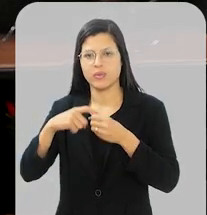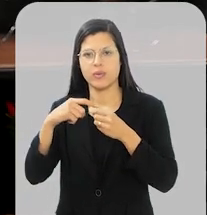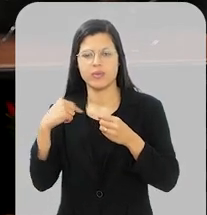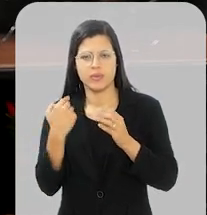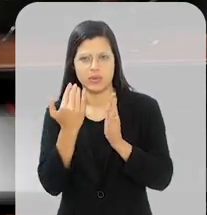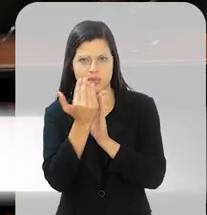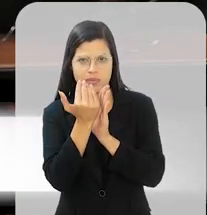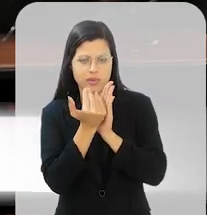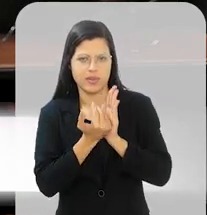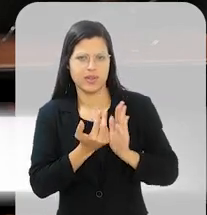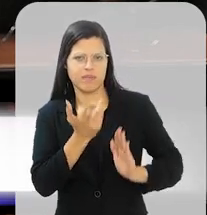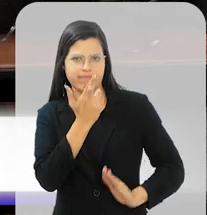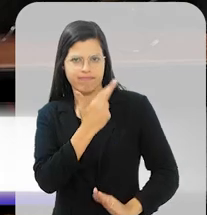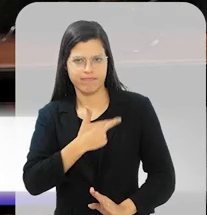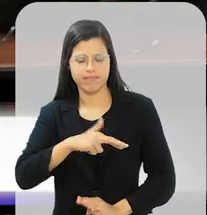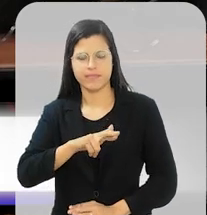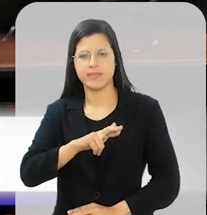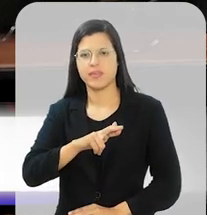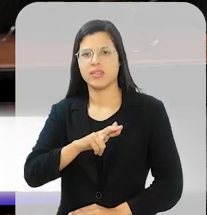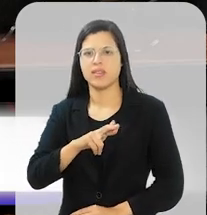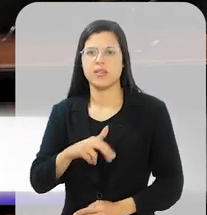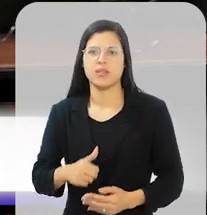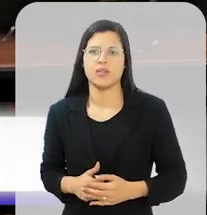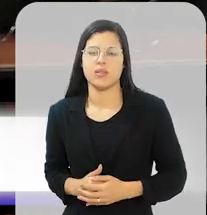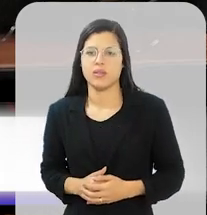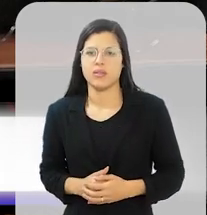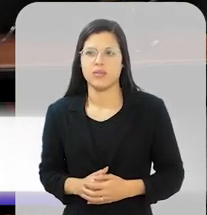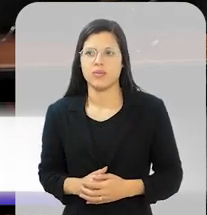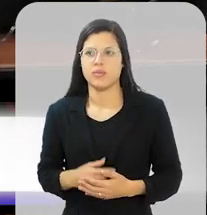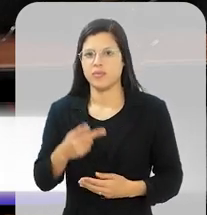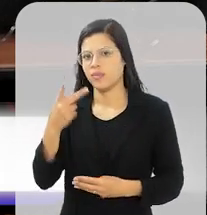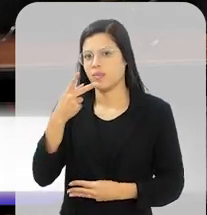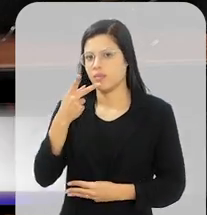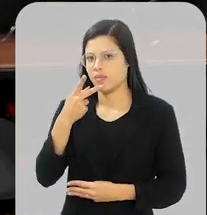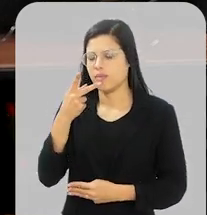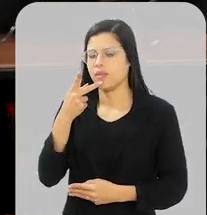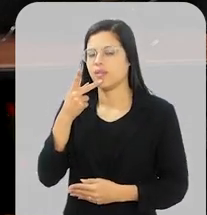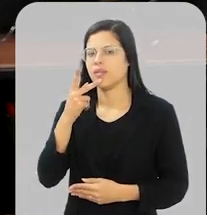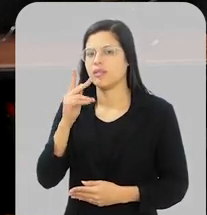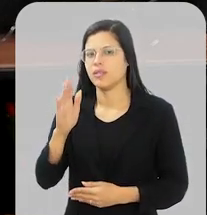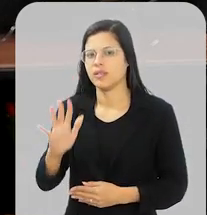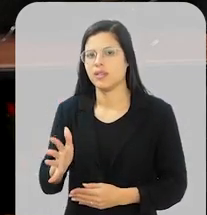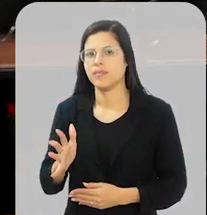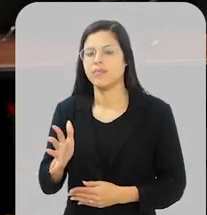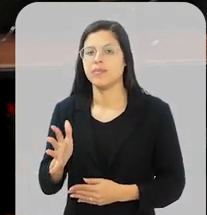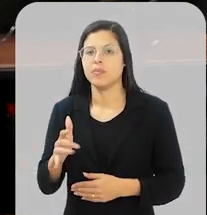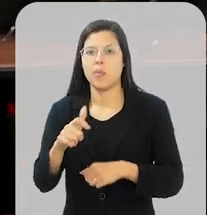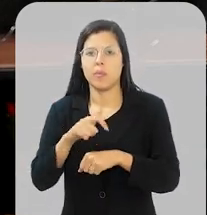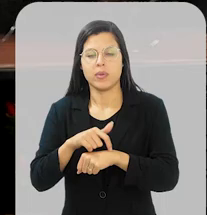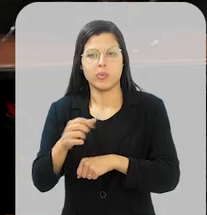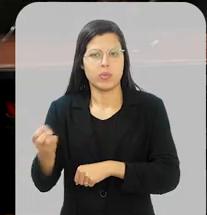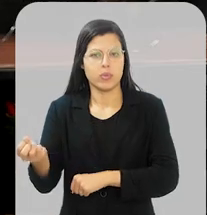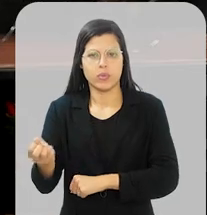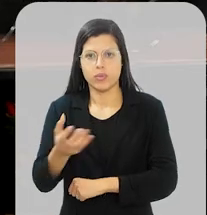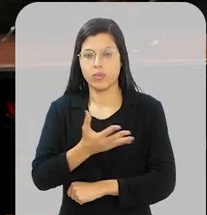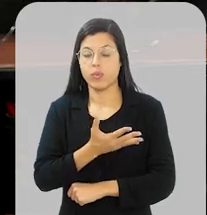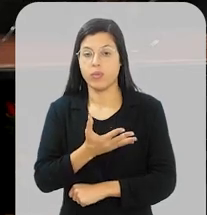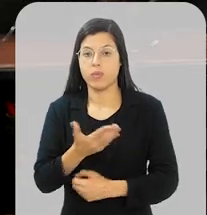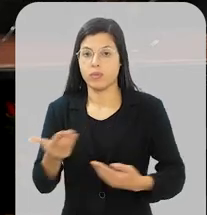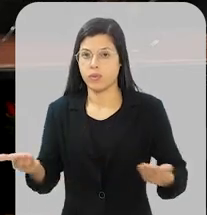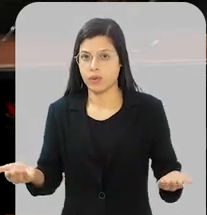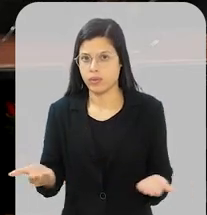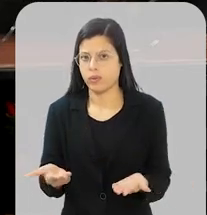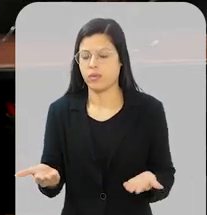Estamos de volta com o nosso programa Religare e, como disse, estamos num novo